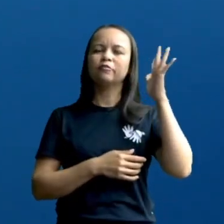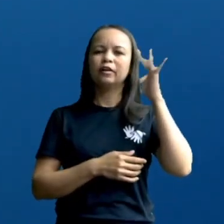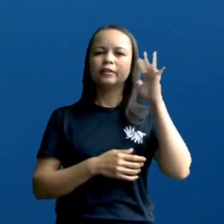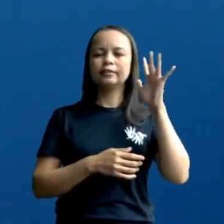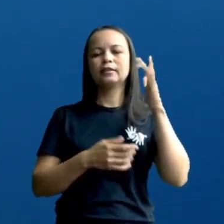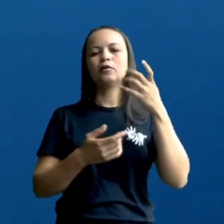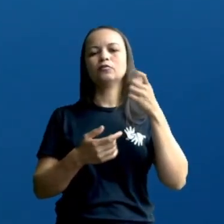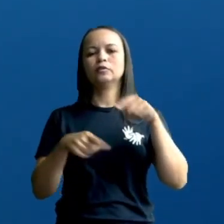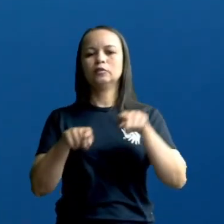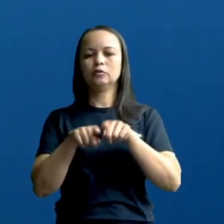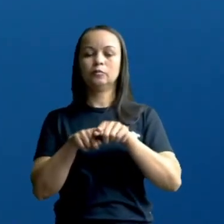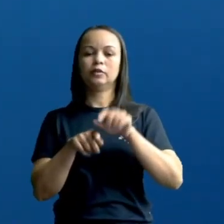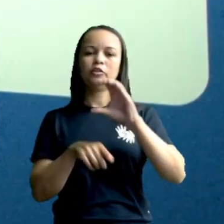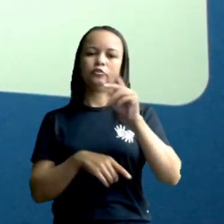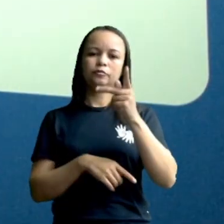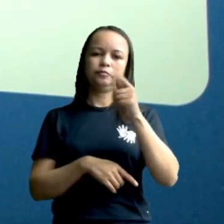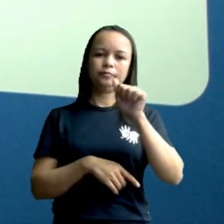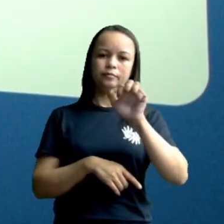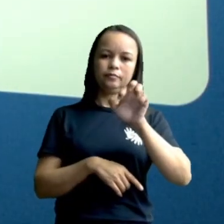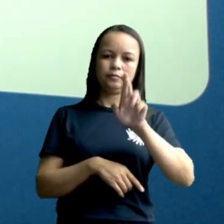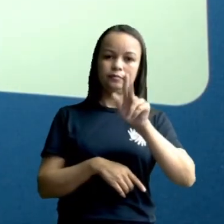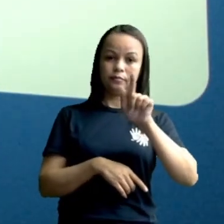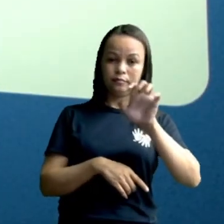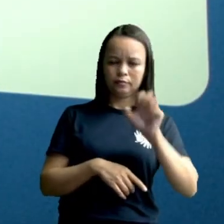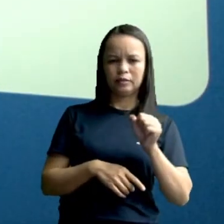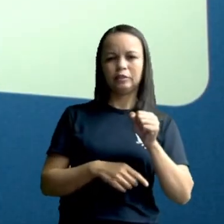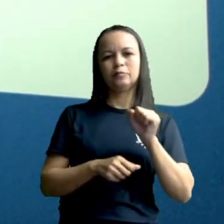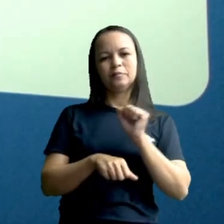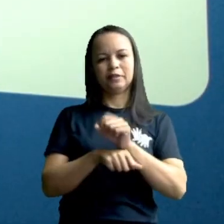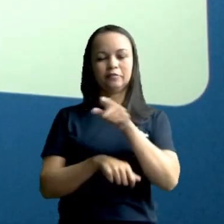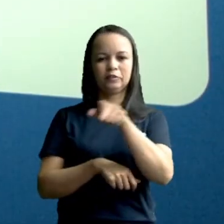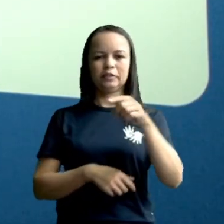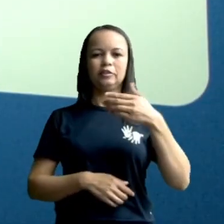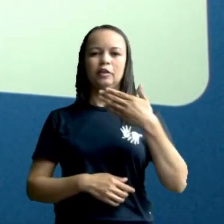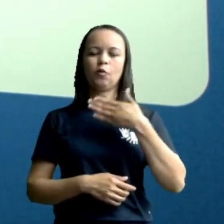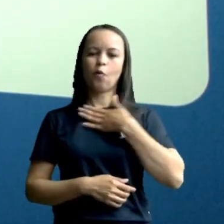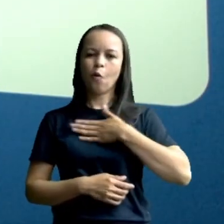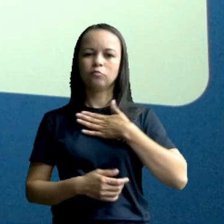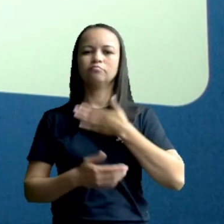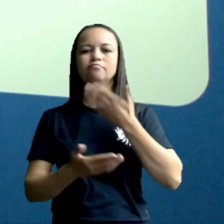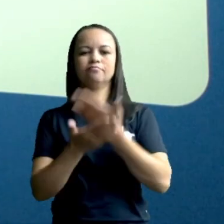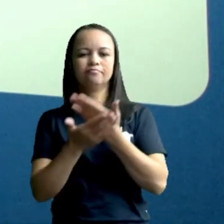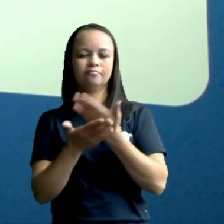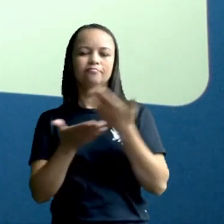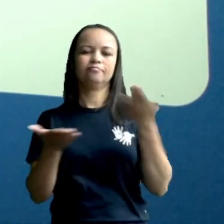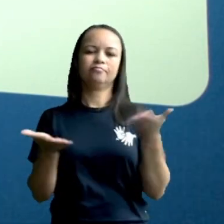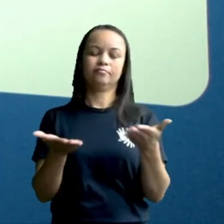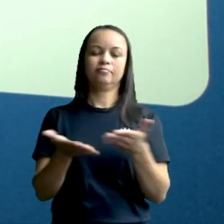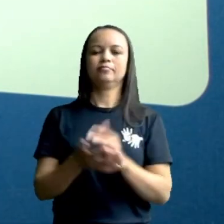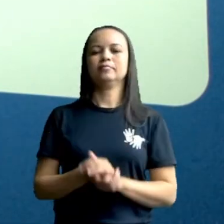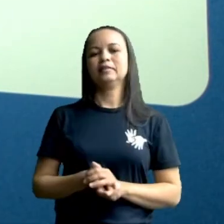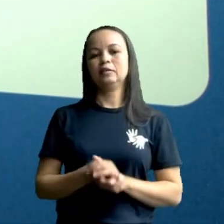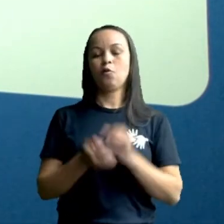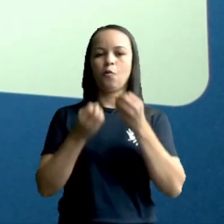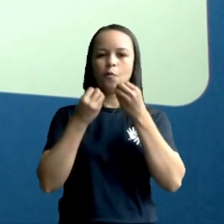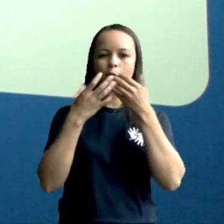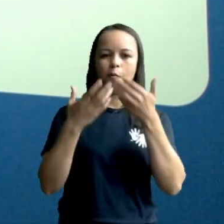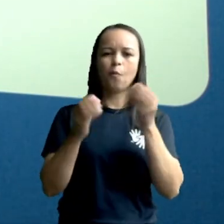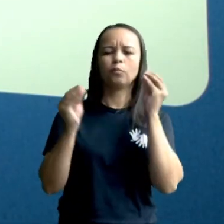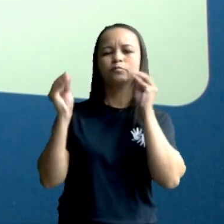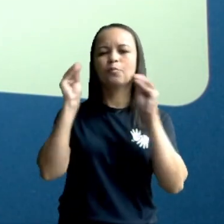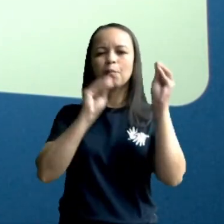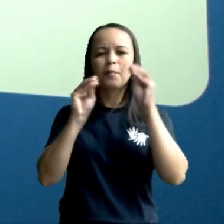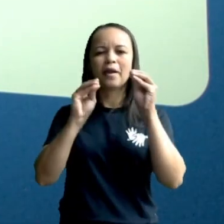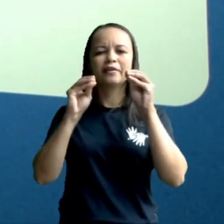charges. Espero que vocês tenham gostado da aula de hoje, tenham se divertido bastante, tá certo? Um beijo no coração